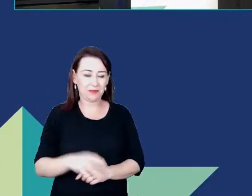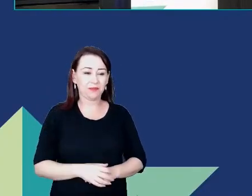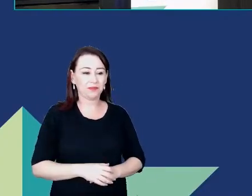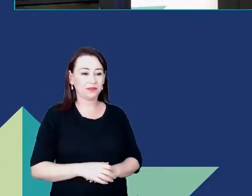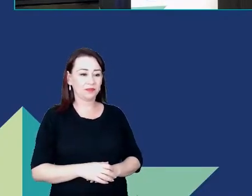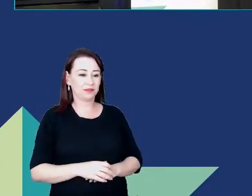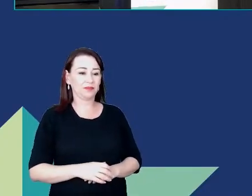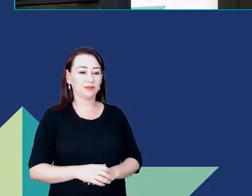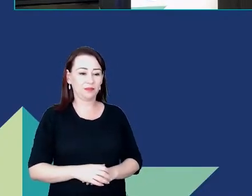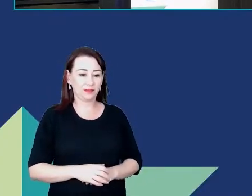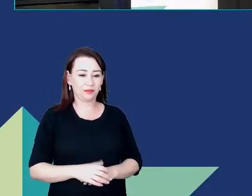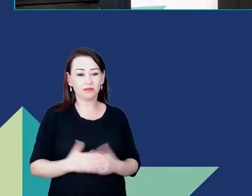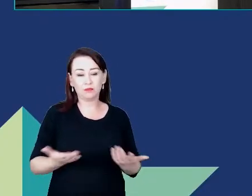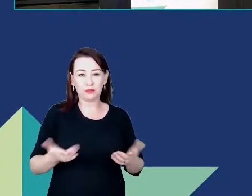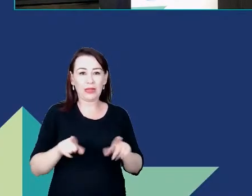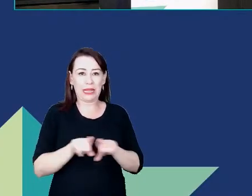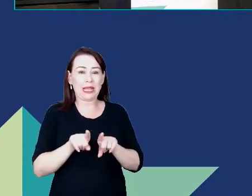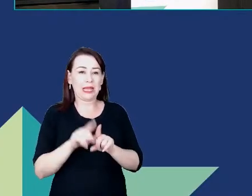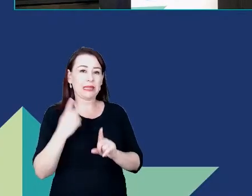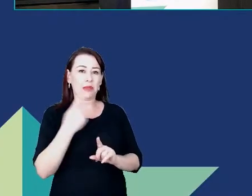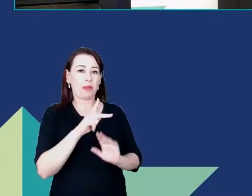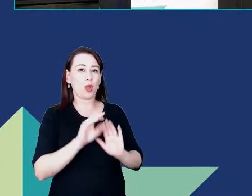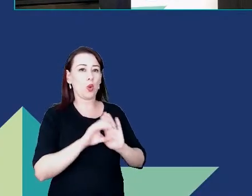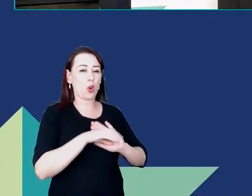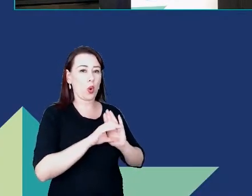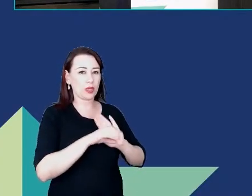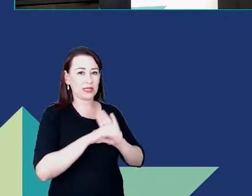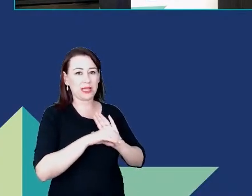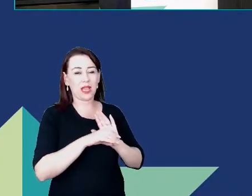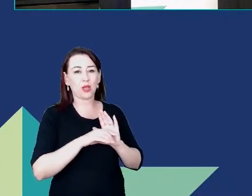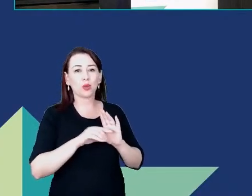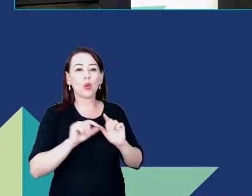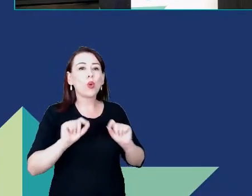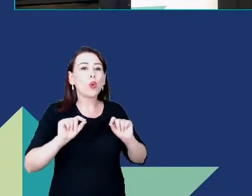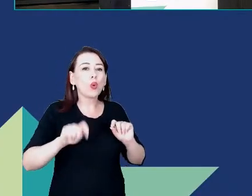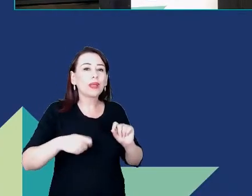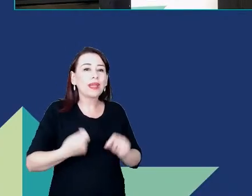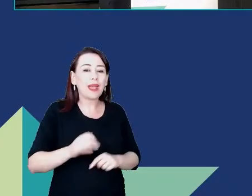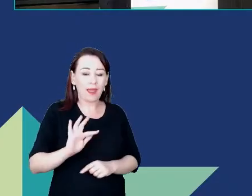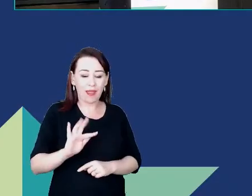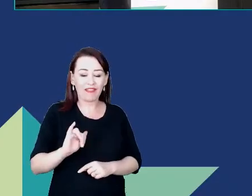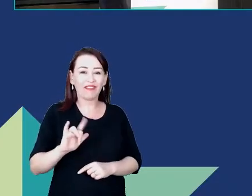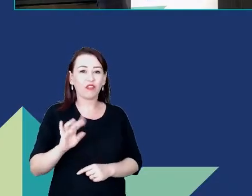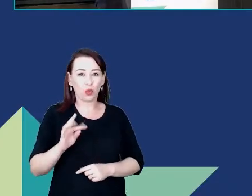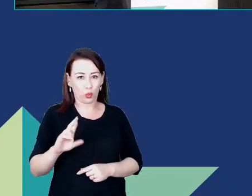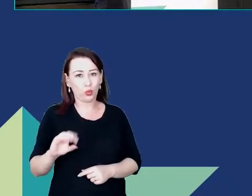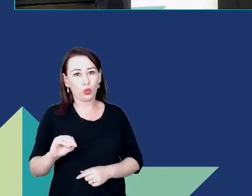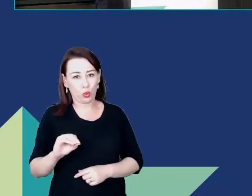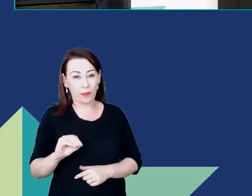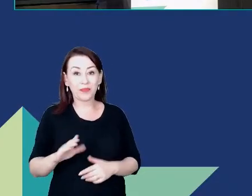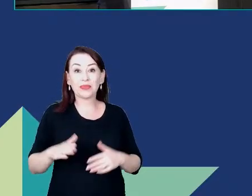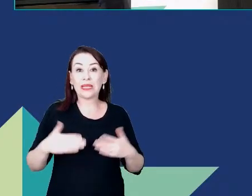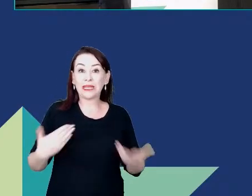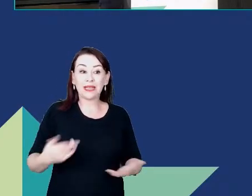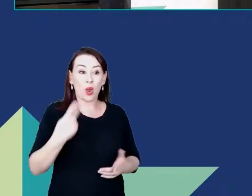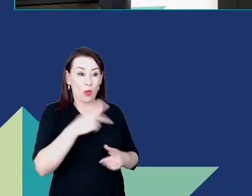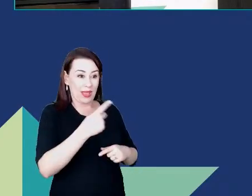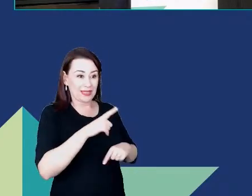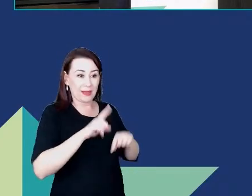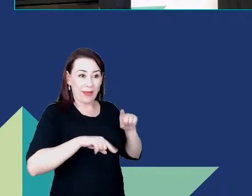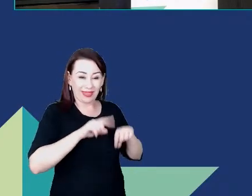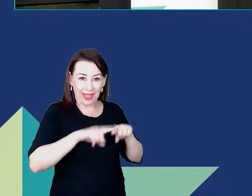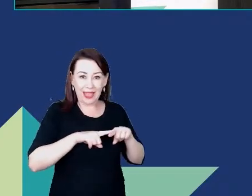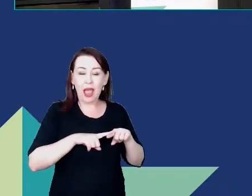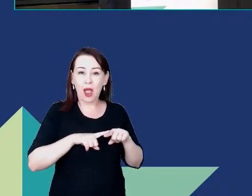pelo conceito do próprio filtro. Né? Todo esse material, então, foi testado em aterros experimentais,